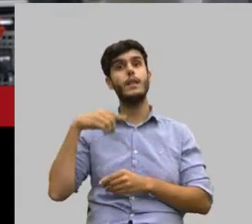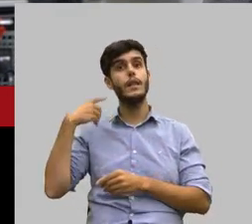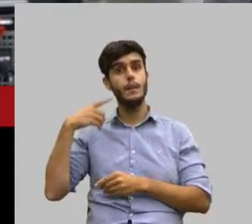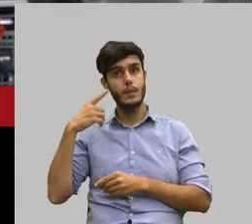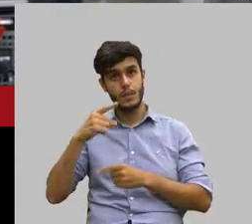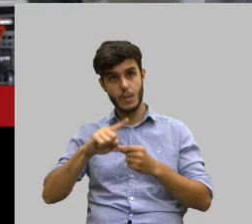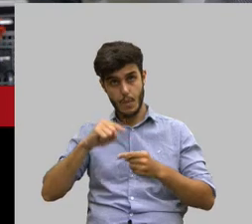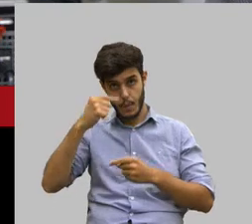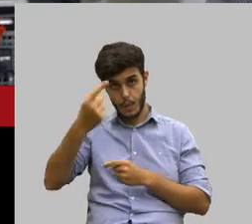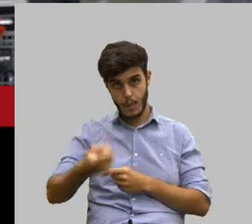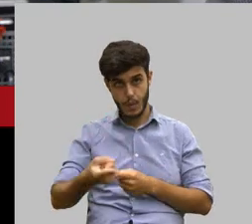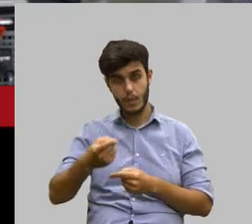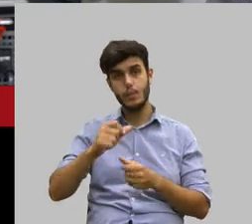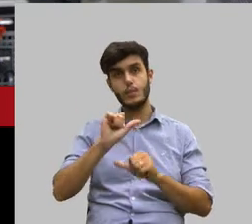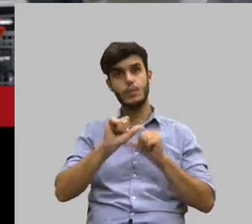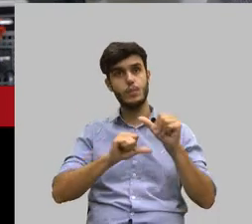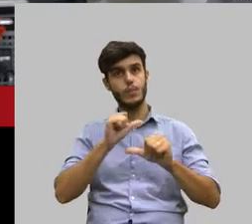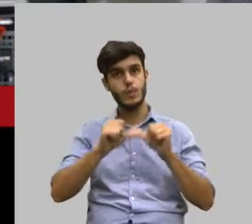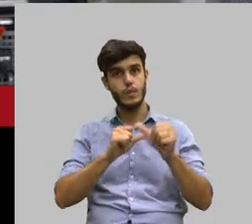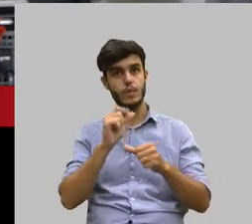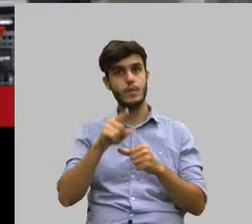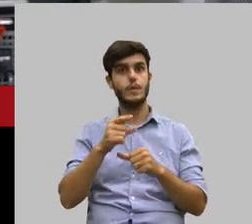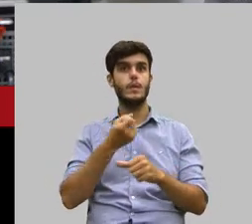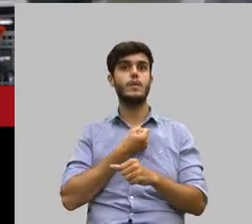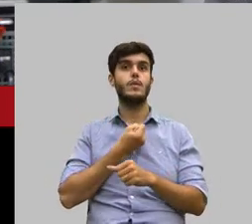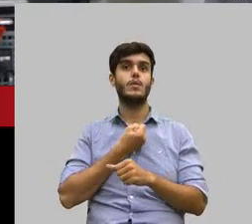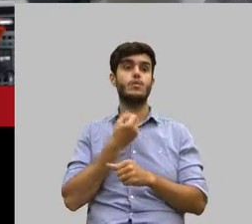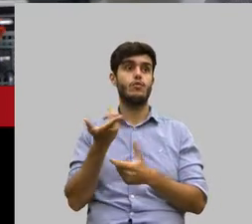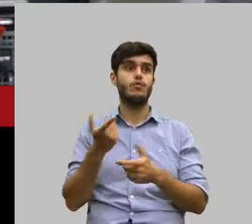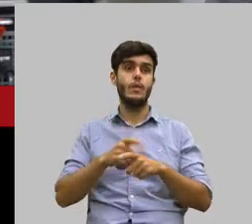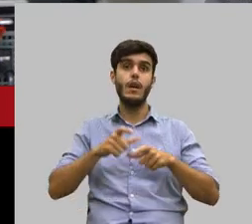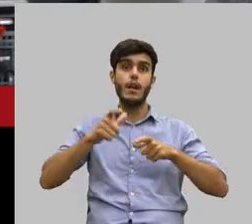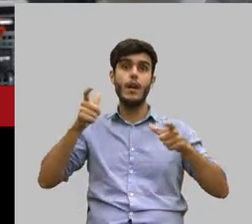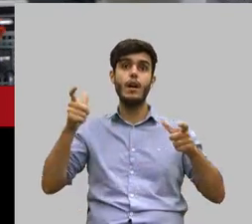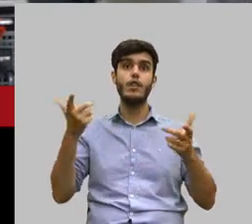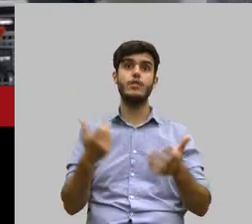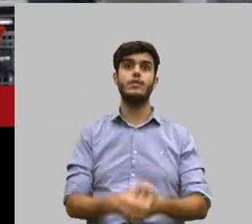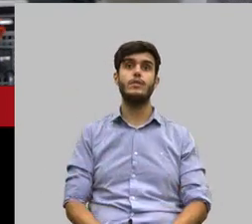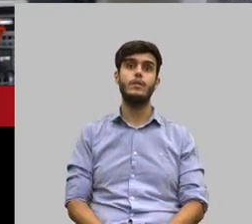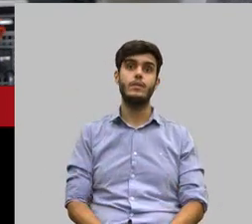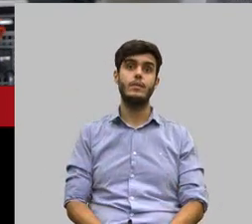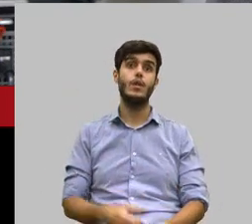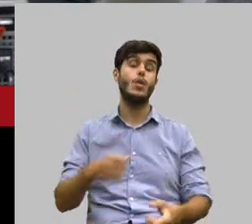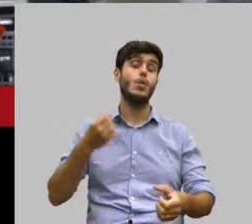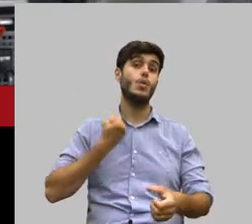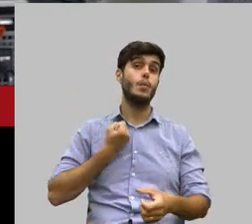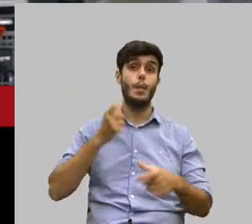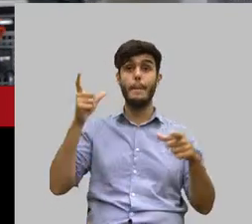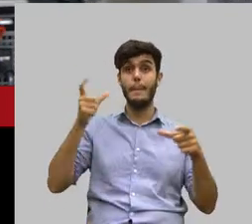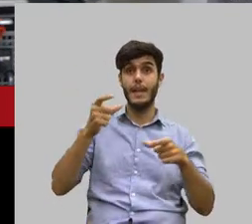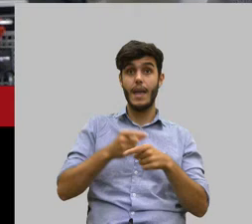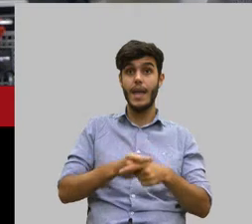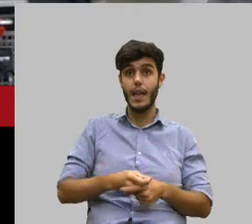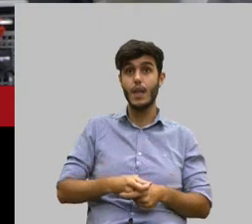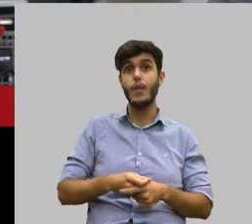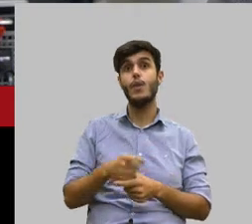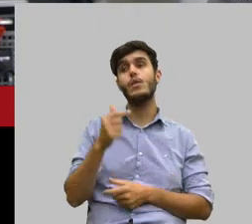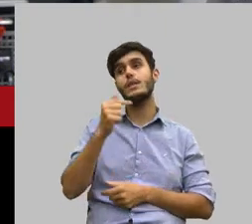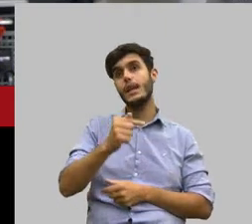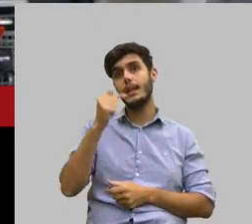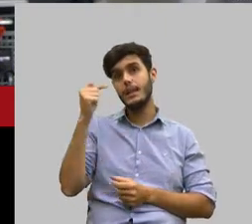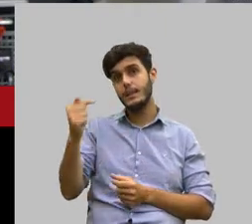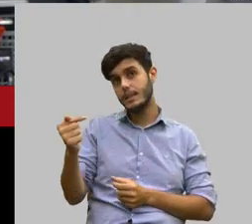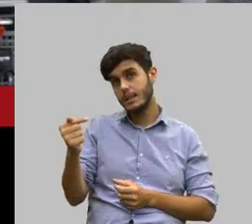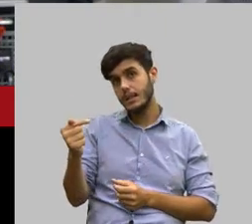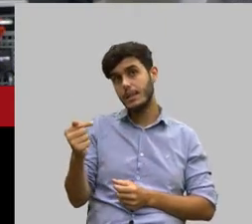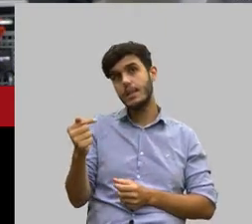próximas alterações vai ser um número simbólico número pequeno de 77 se